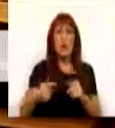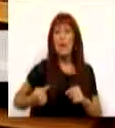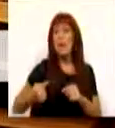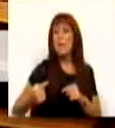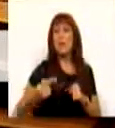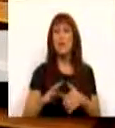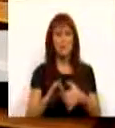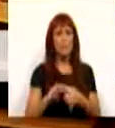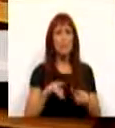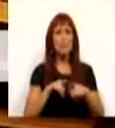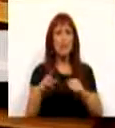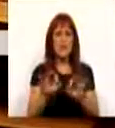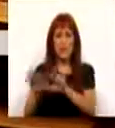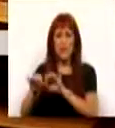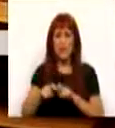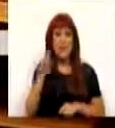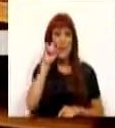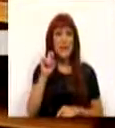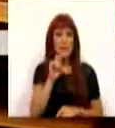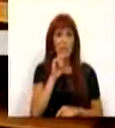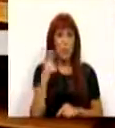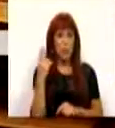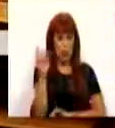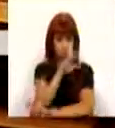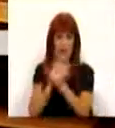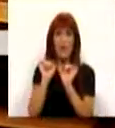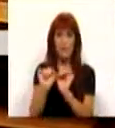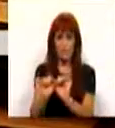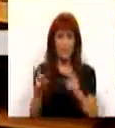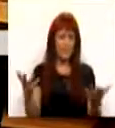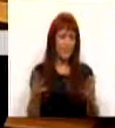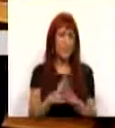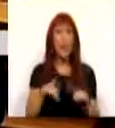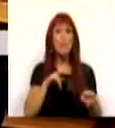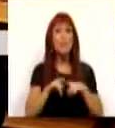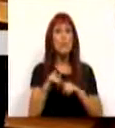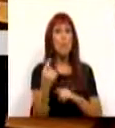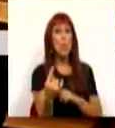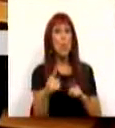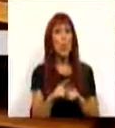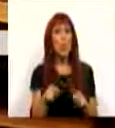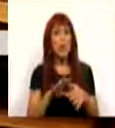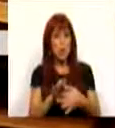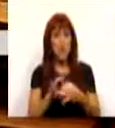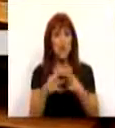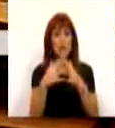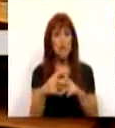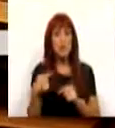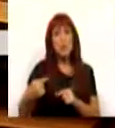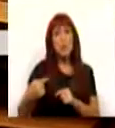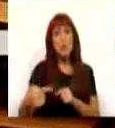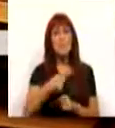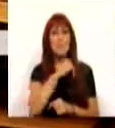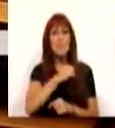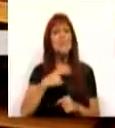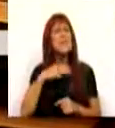que consolida a política comum de segurança e defesa da União Europeia. Uma política e uma cooperação estruturada permanente que